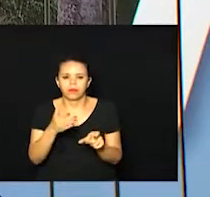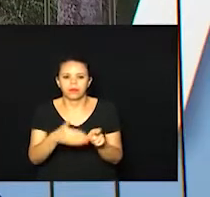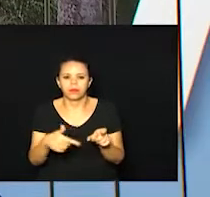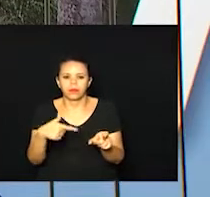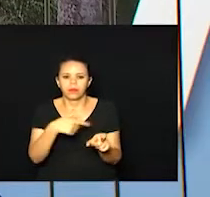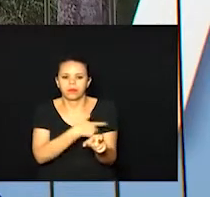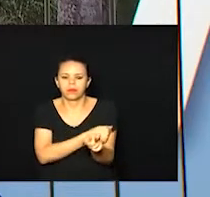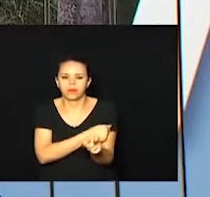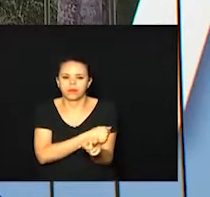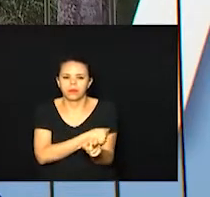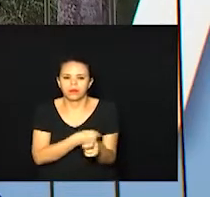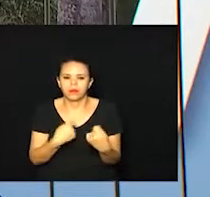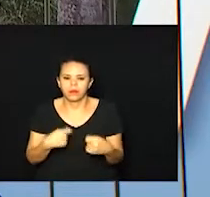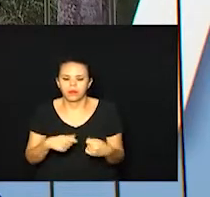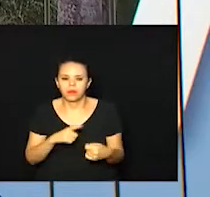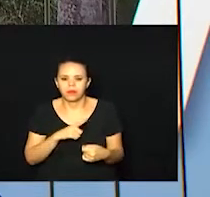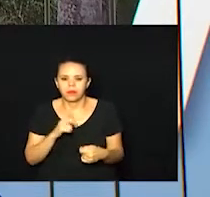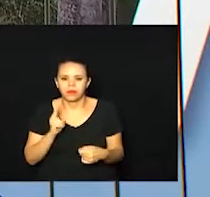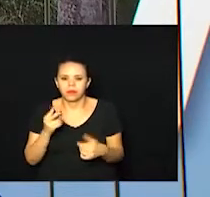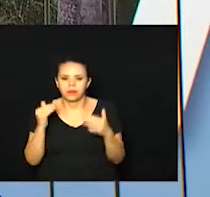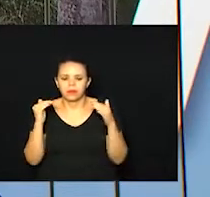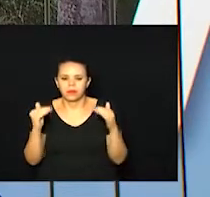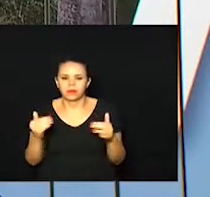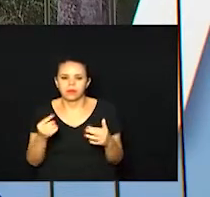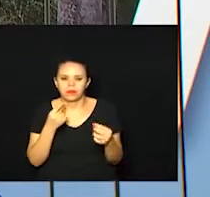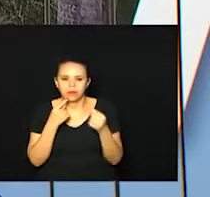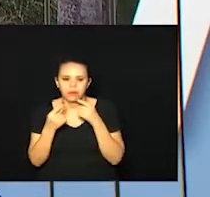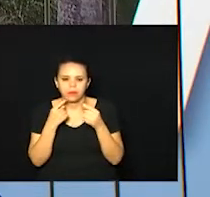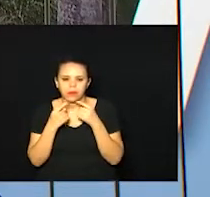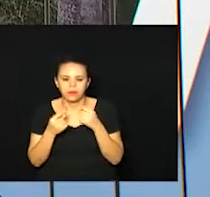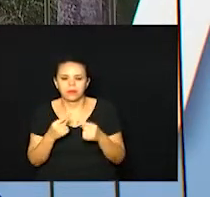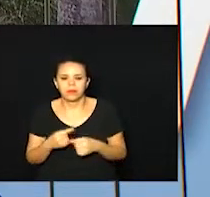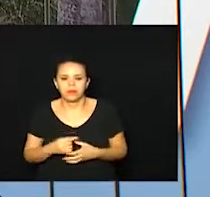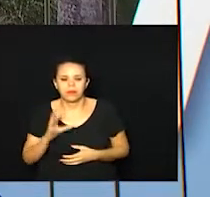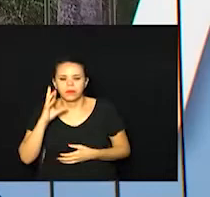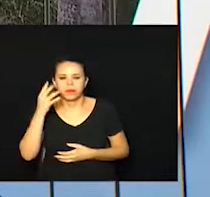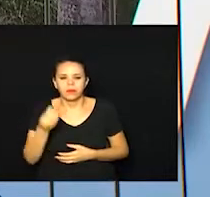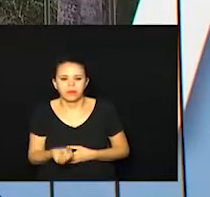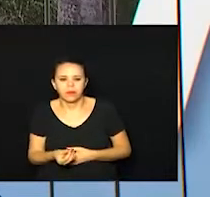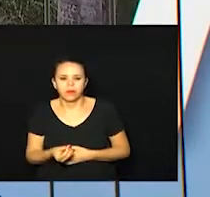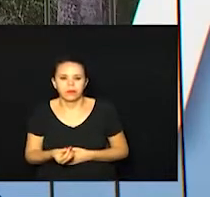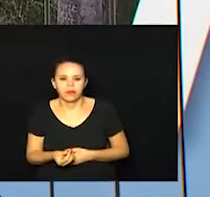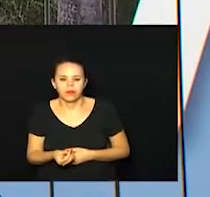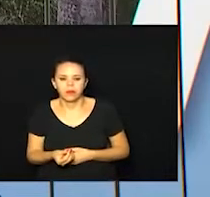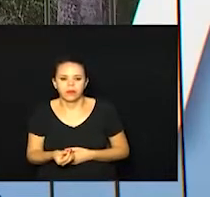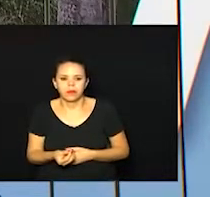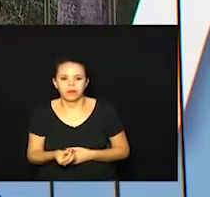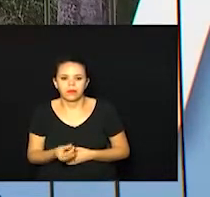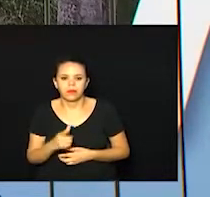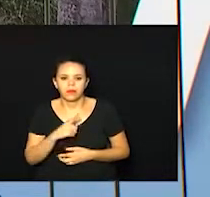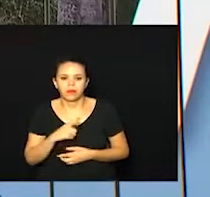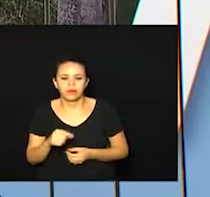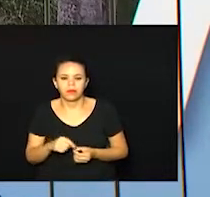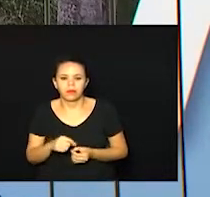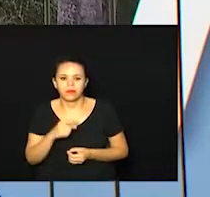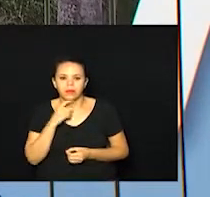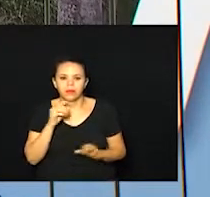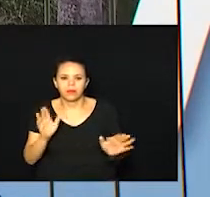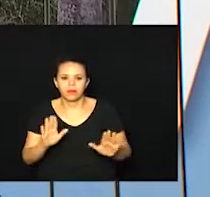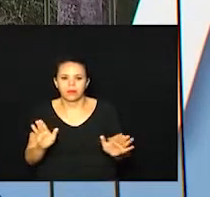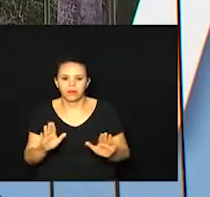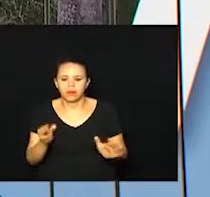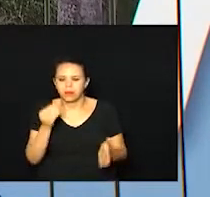vacinação. Nós pretendemos seguir nesse diálogo, no entendimento não de que nós vamos tensionar com ninguém, com